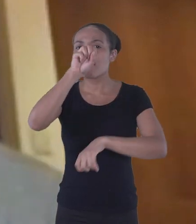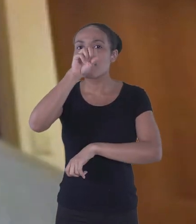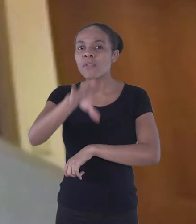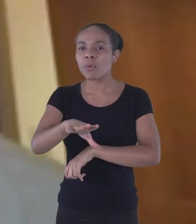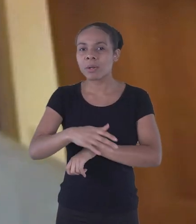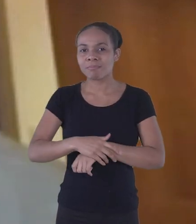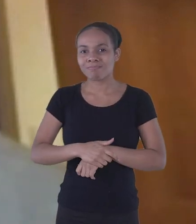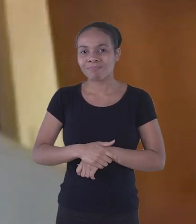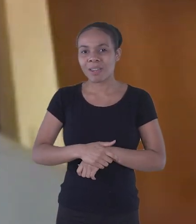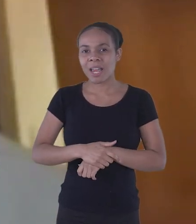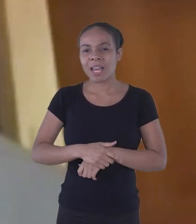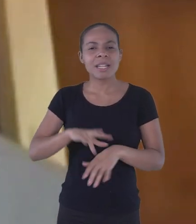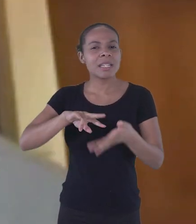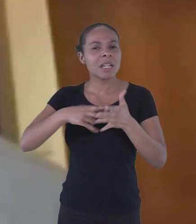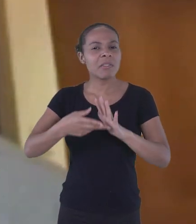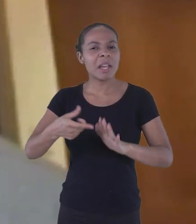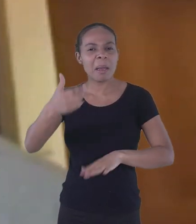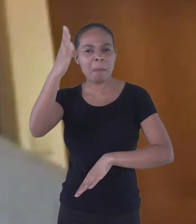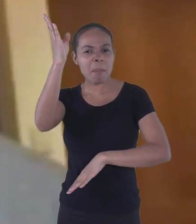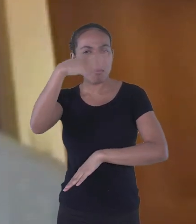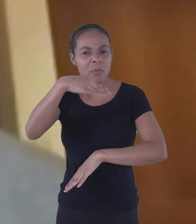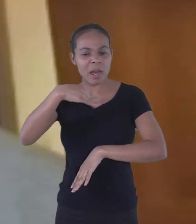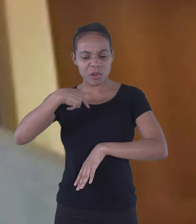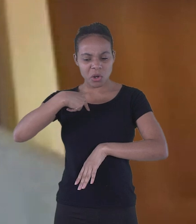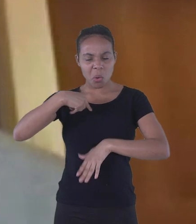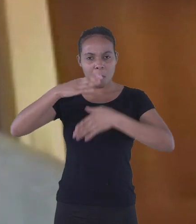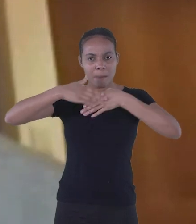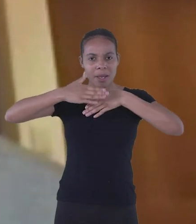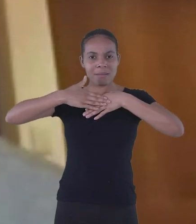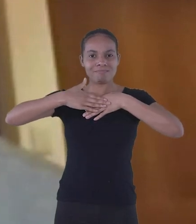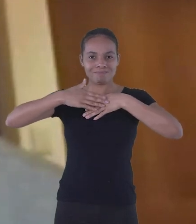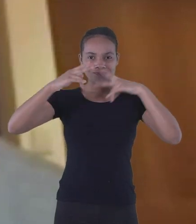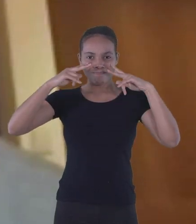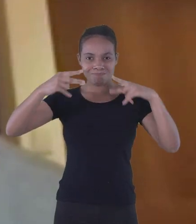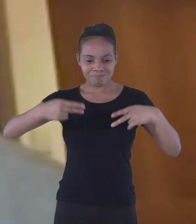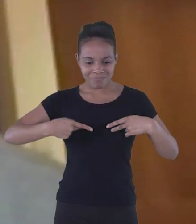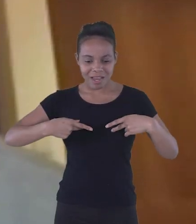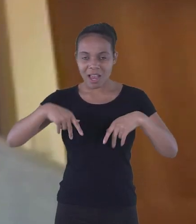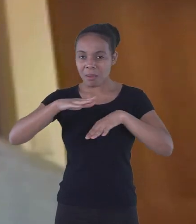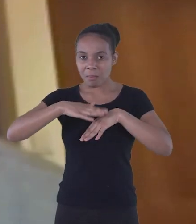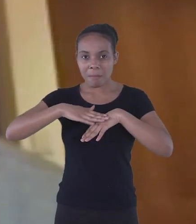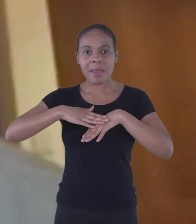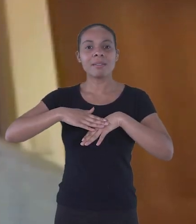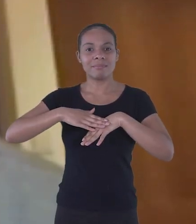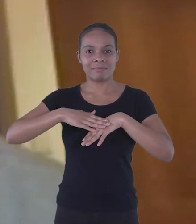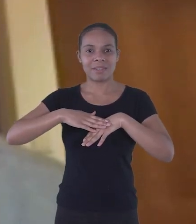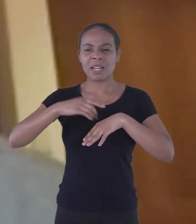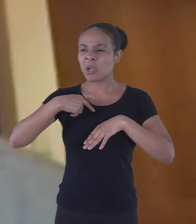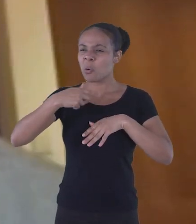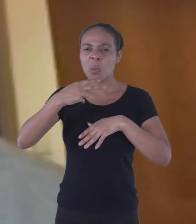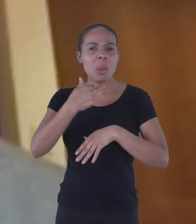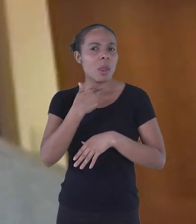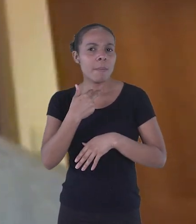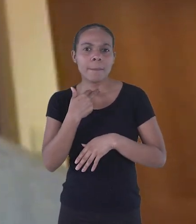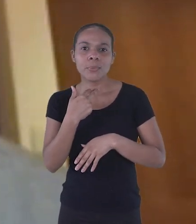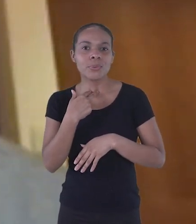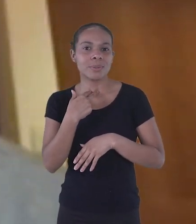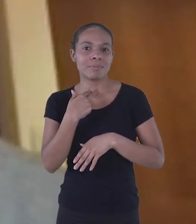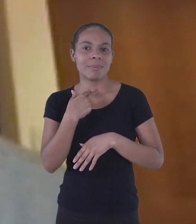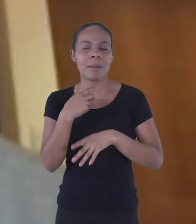é um problema meu que eu tratei na análise, que eu não tinha que, de forma nenhuma. E